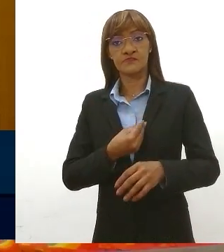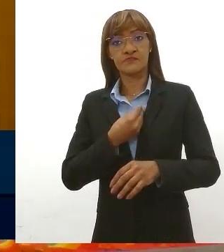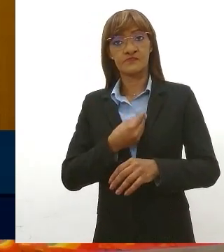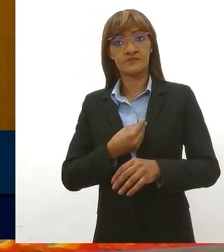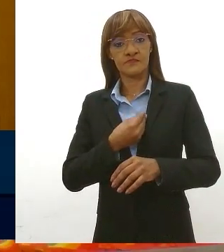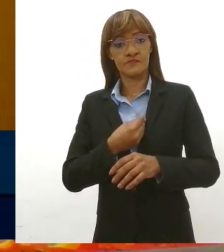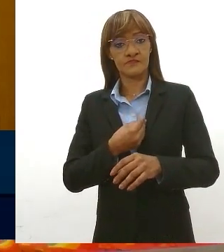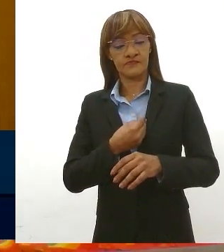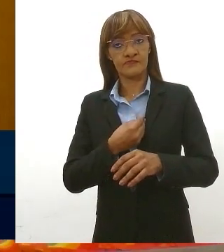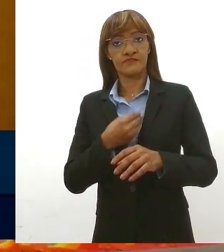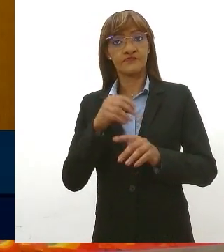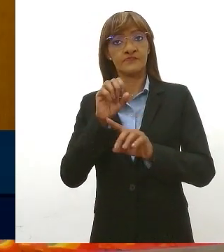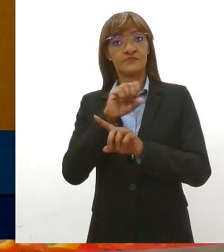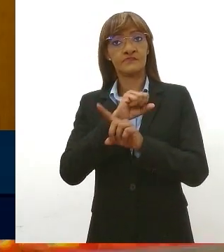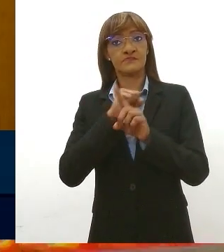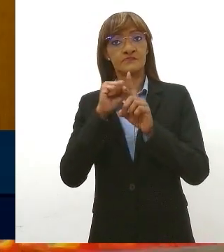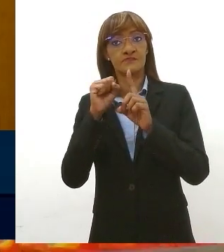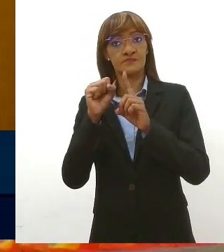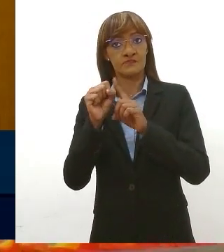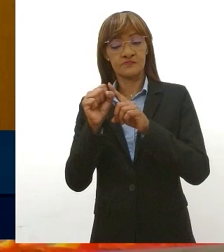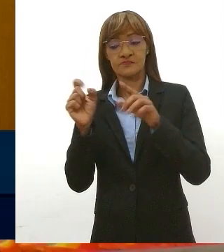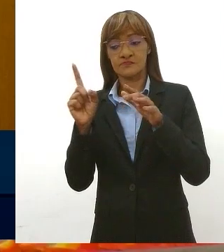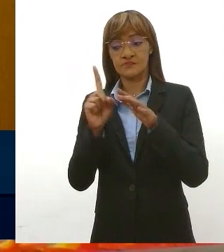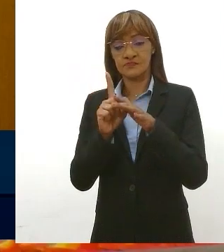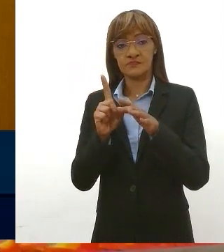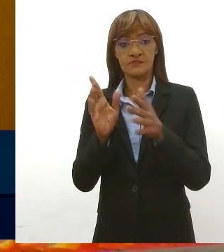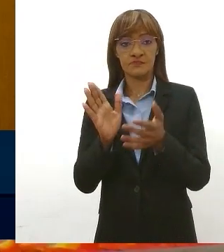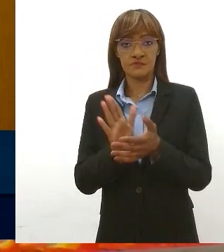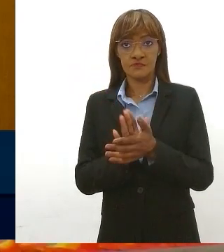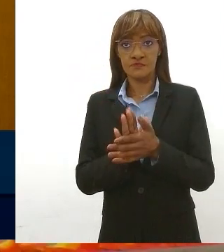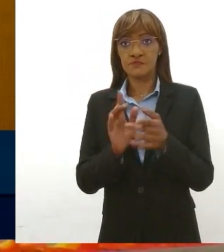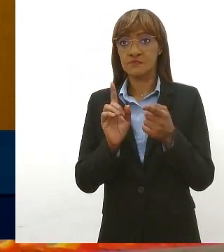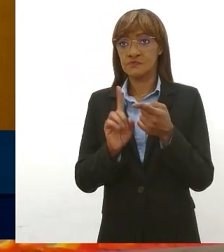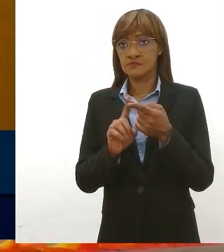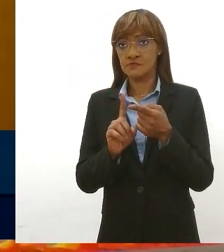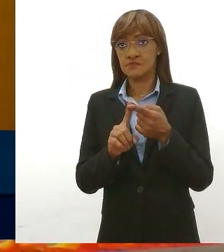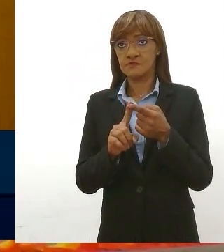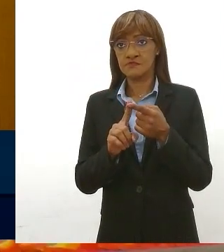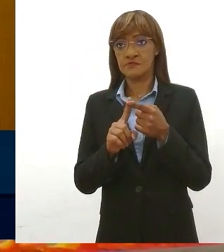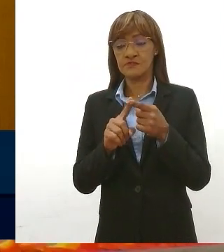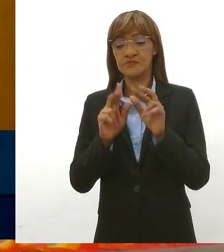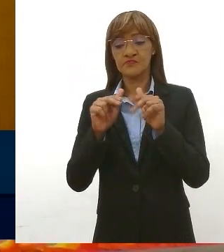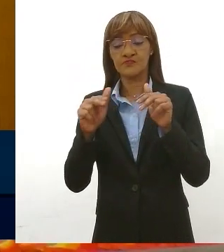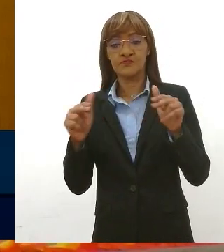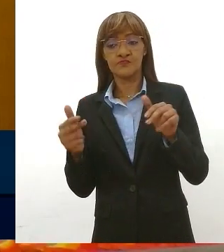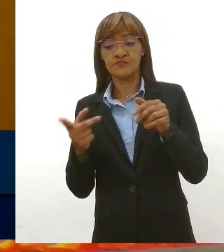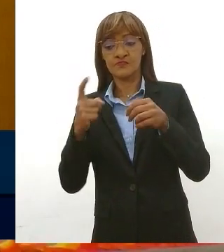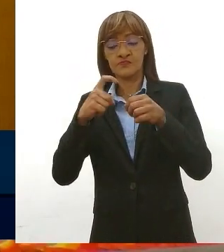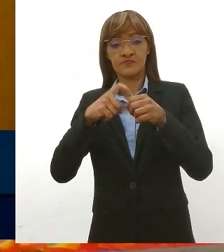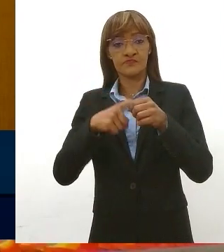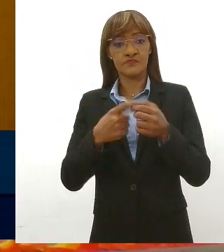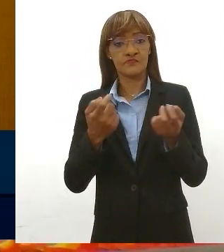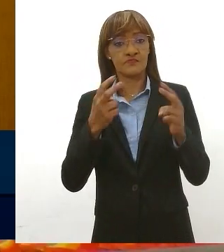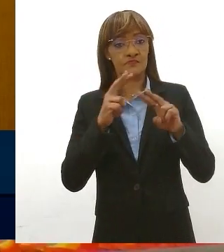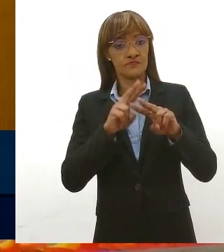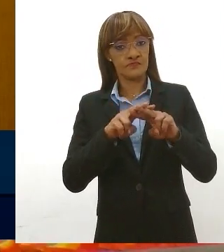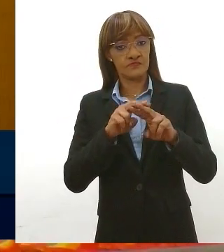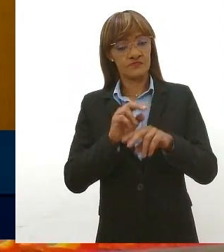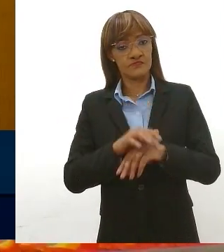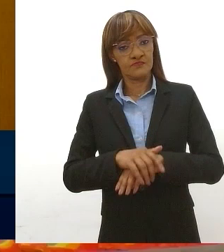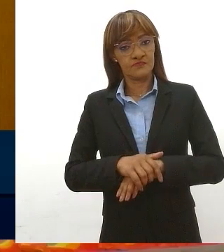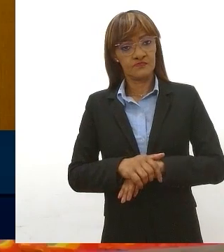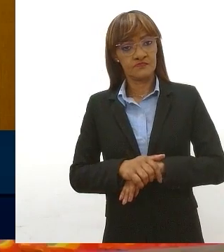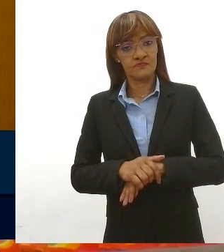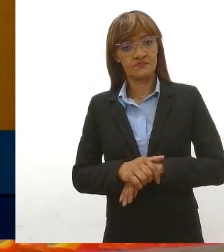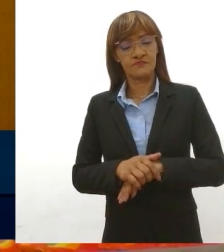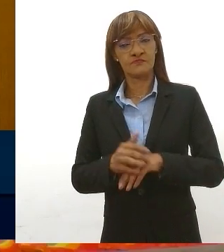não retornem ao sistema prisional. Quando eu visitava lá o PREFEM, deputada Carminha, que fica